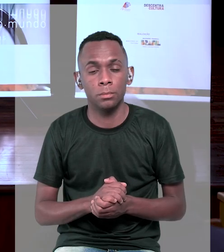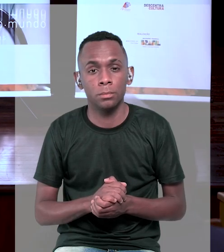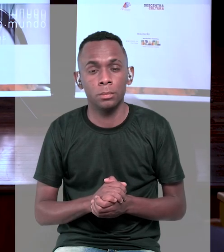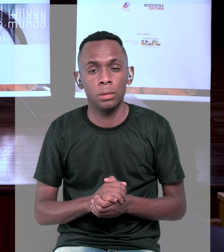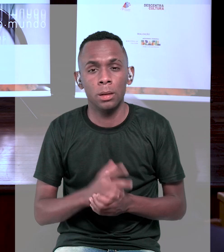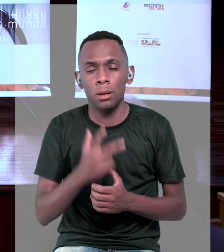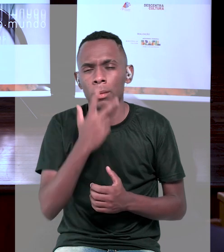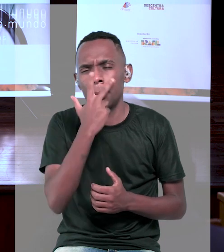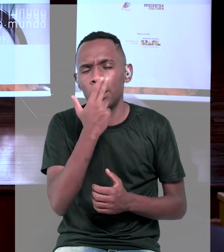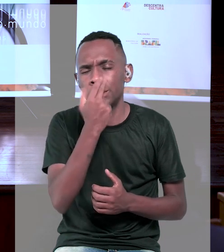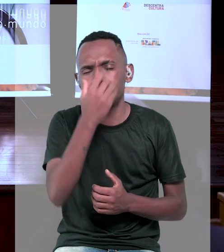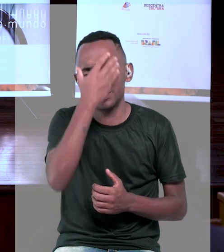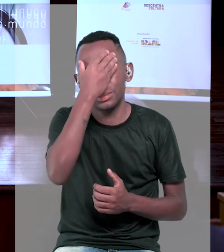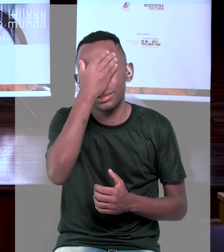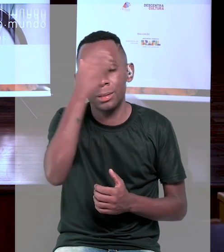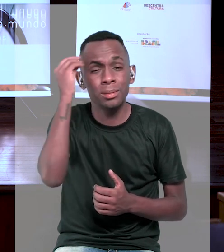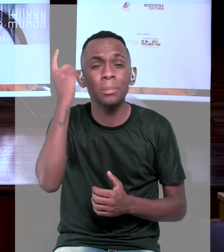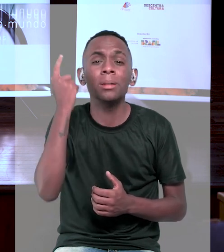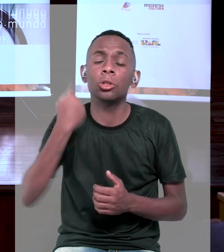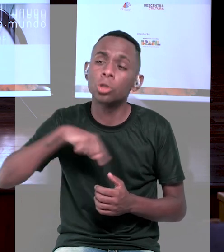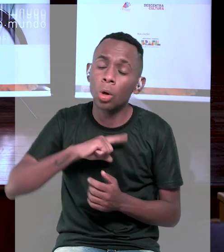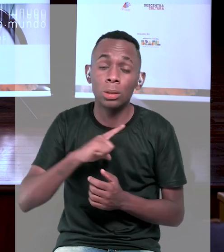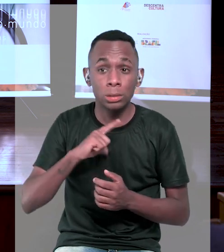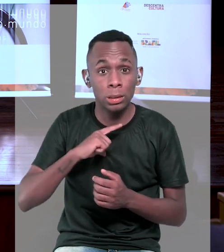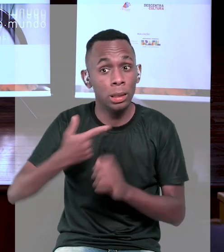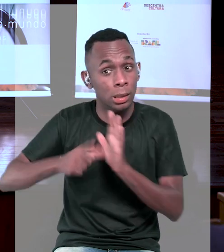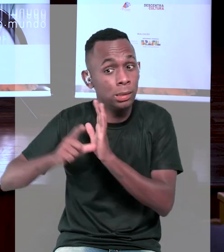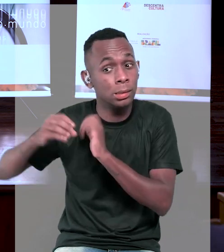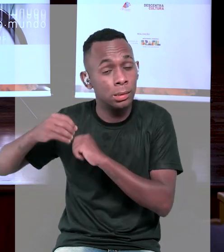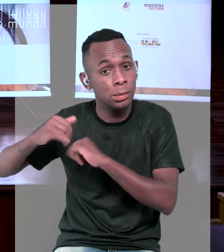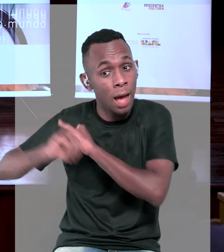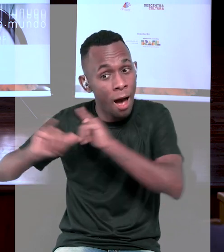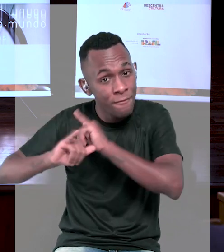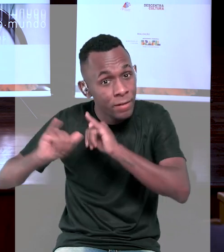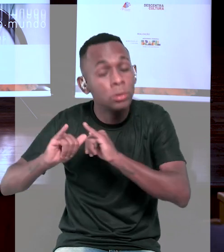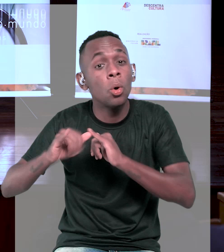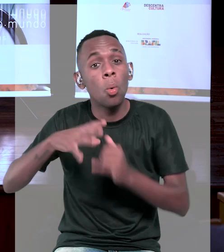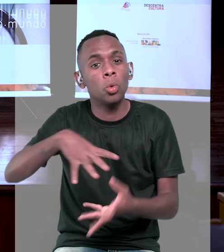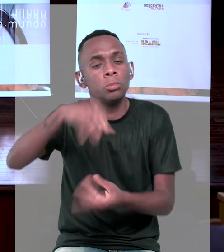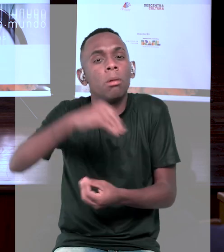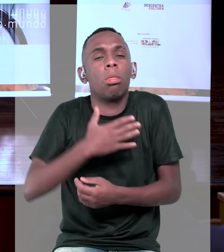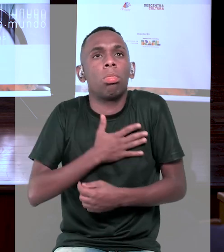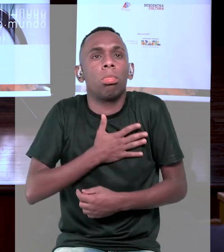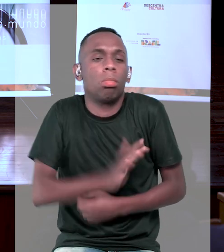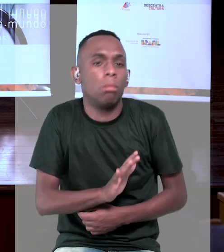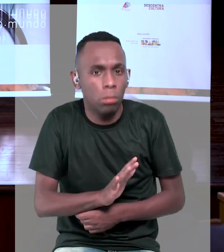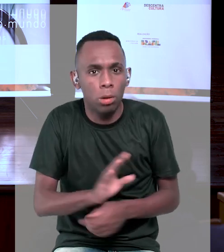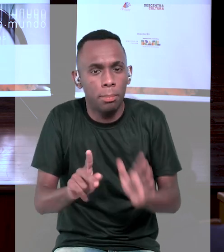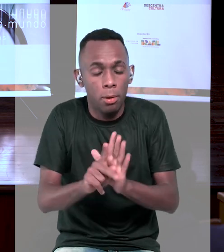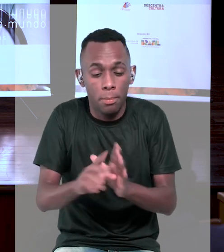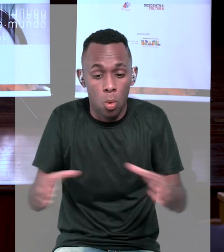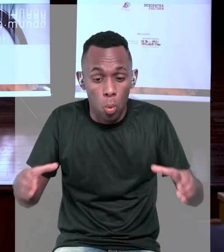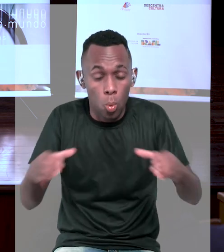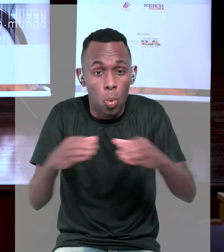amnésia que tivemos em relação a esse alerta, o espírito não gosta dos